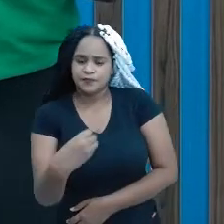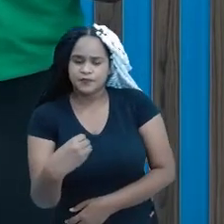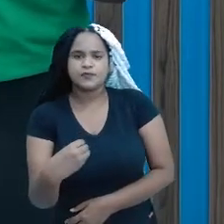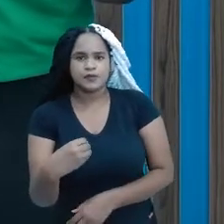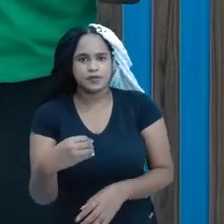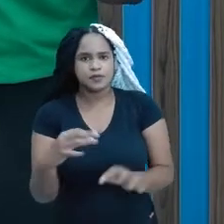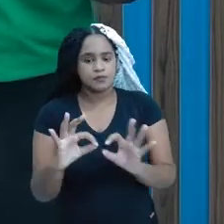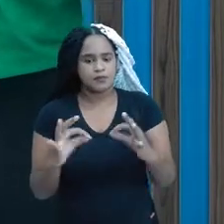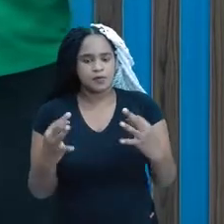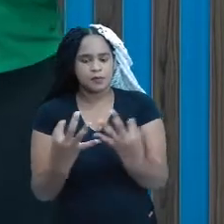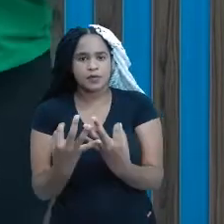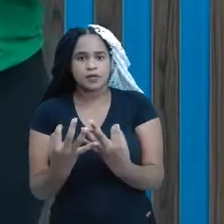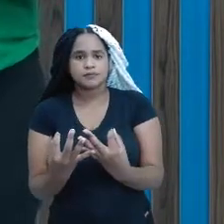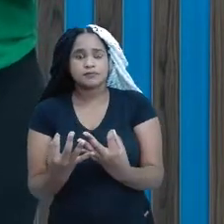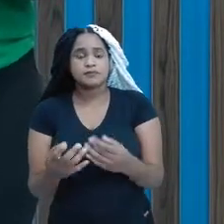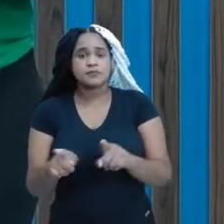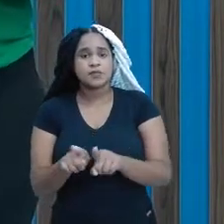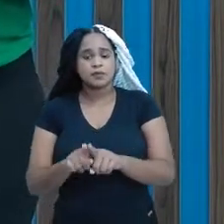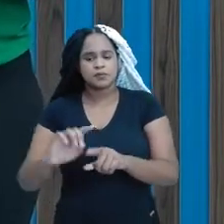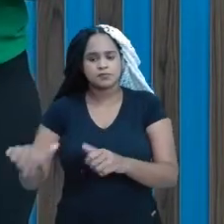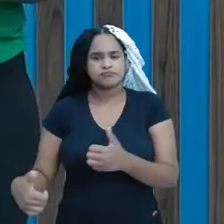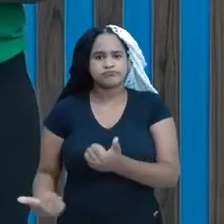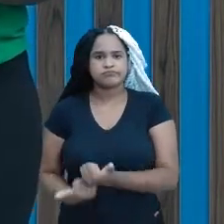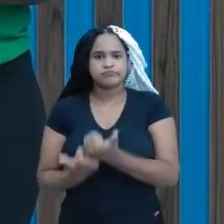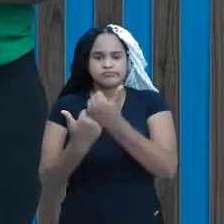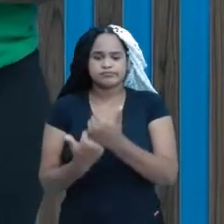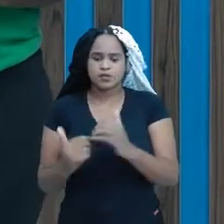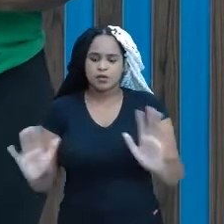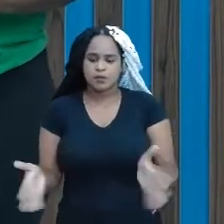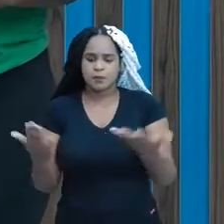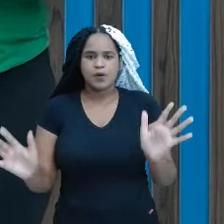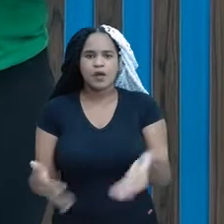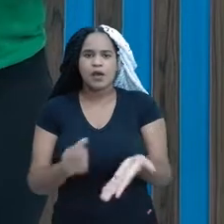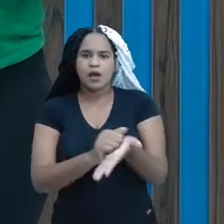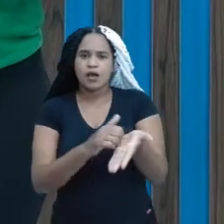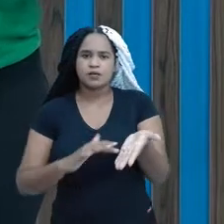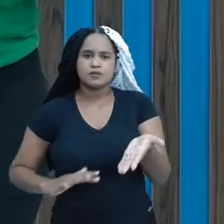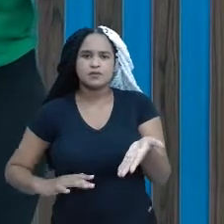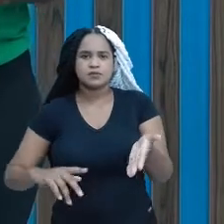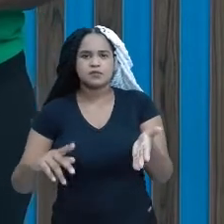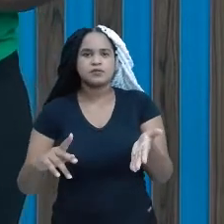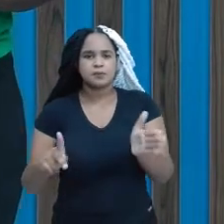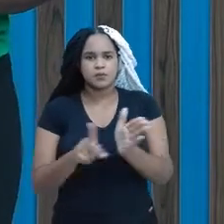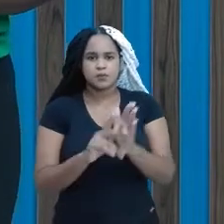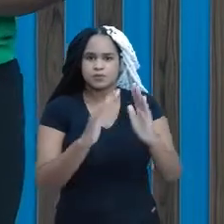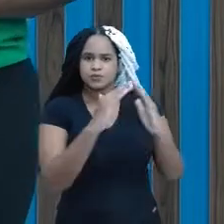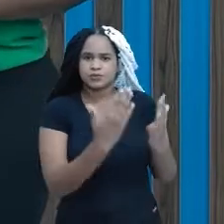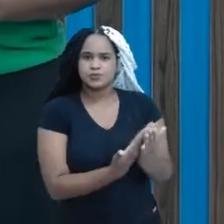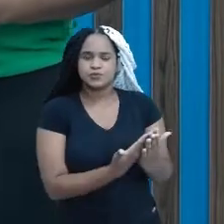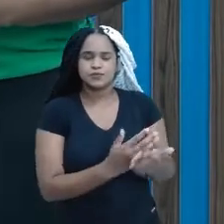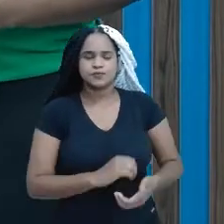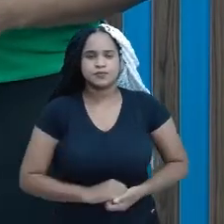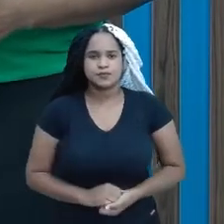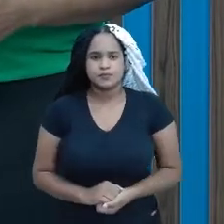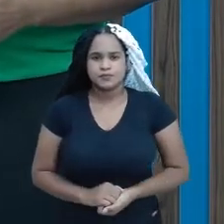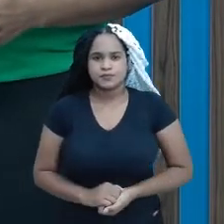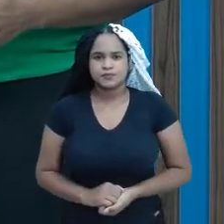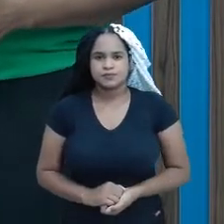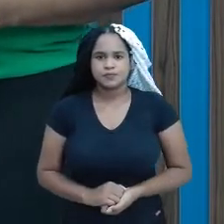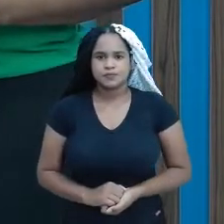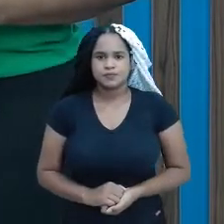enquanto família e apoiando, incentivando nas atividades que chegam em casa?